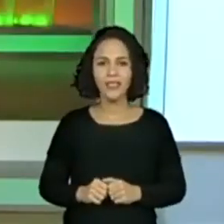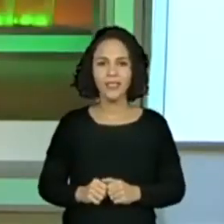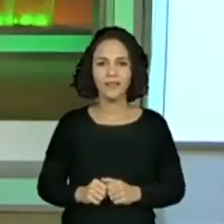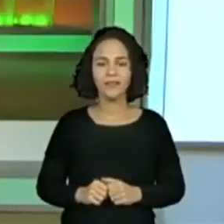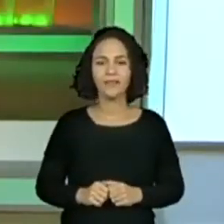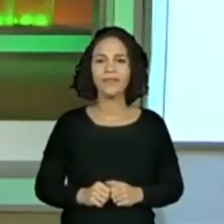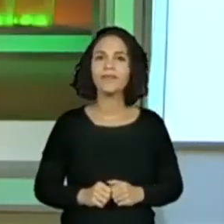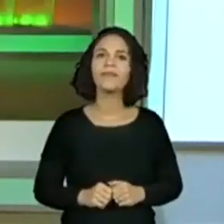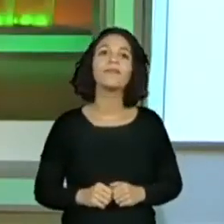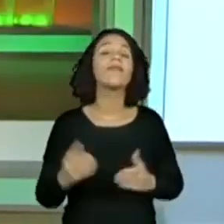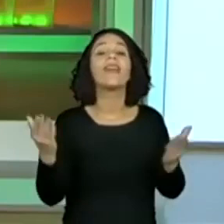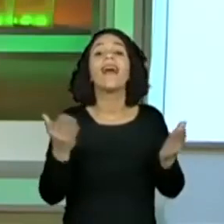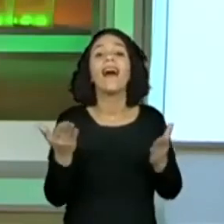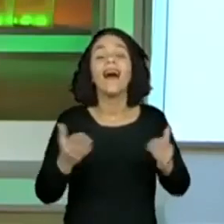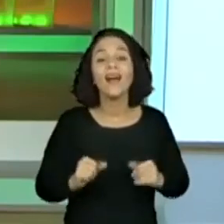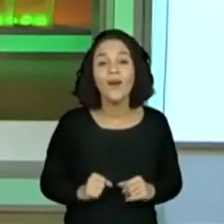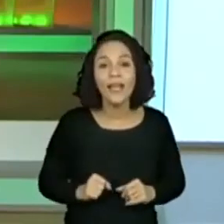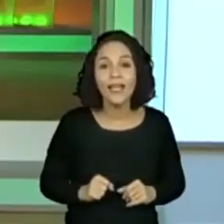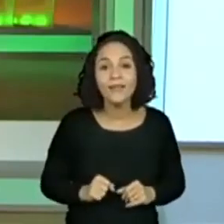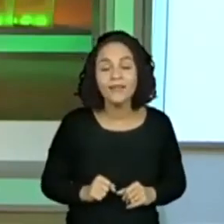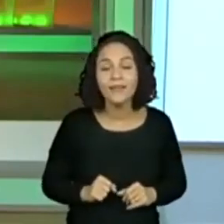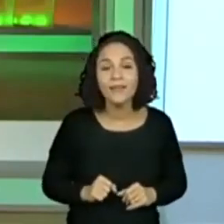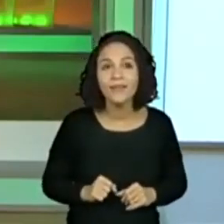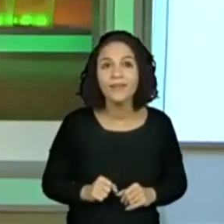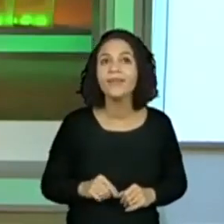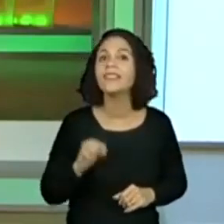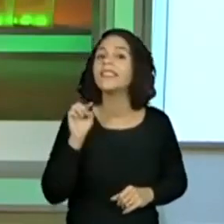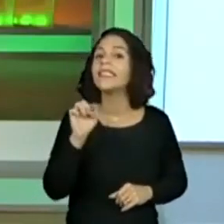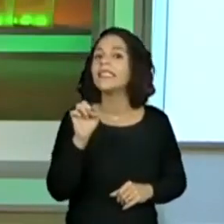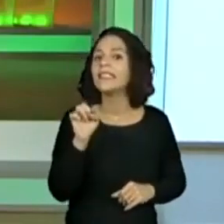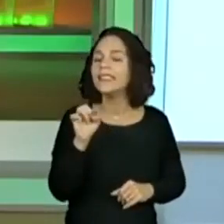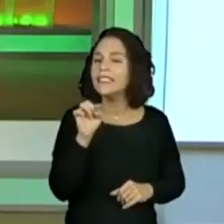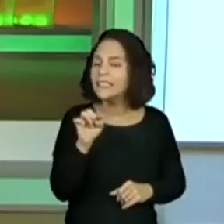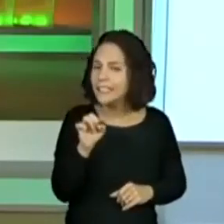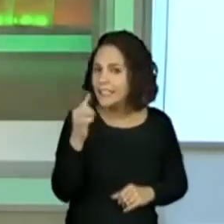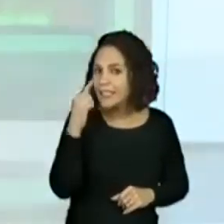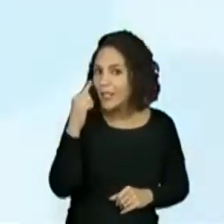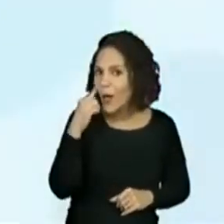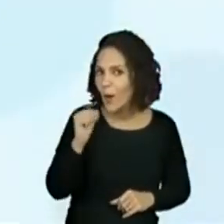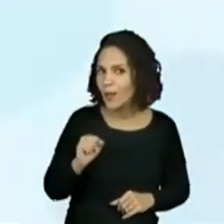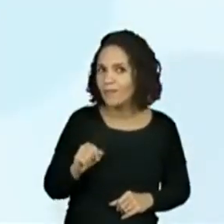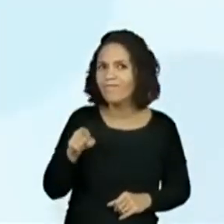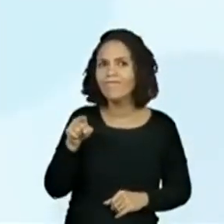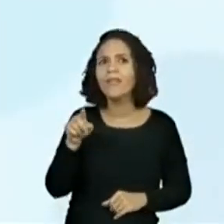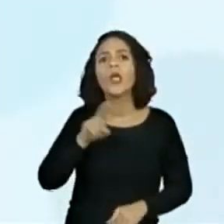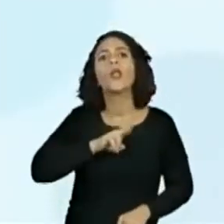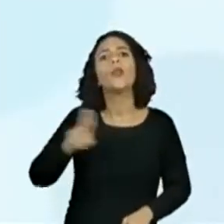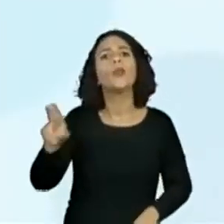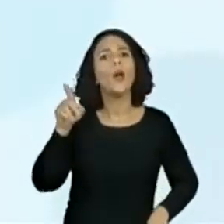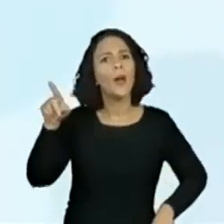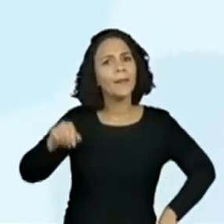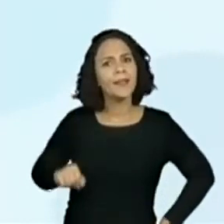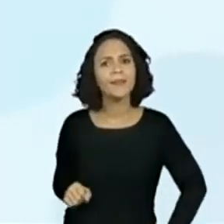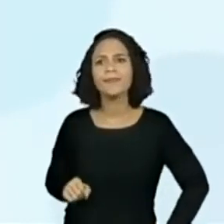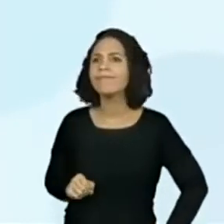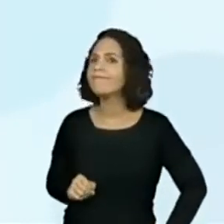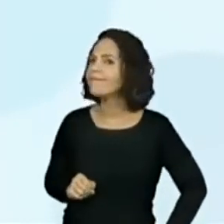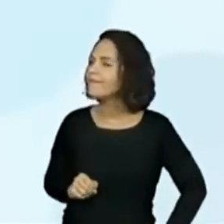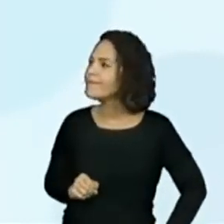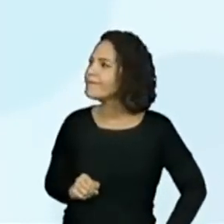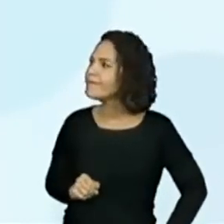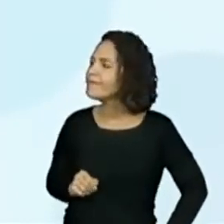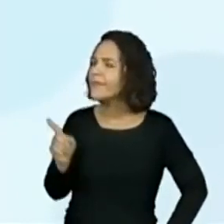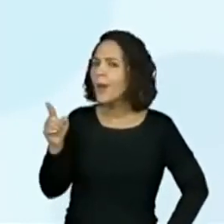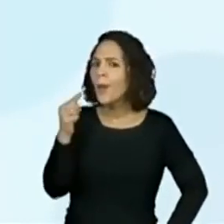abelha e temos esse inseto aqui. Que inseto é esse? E qual tipo de